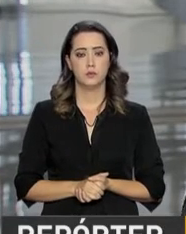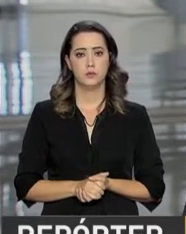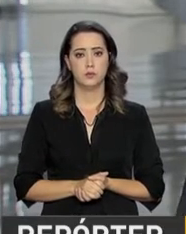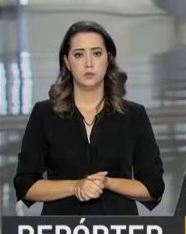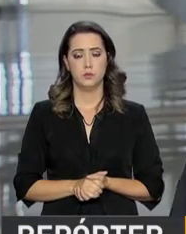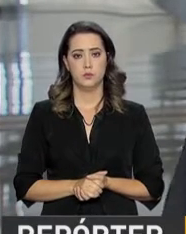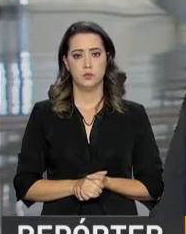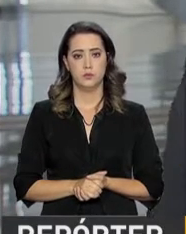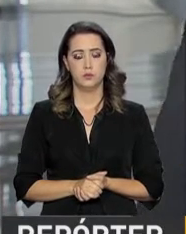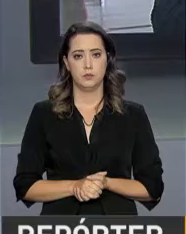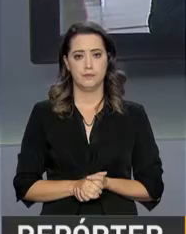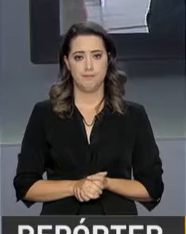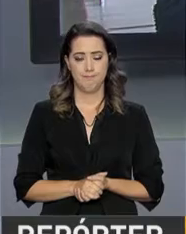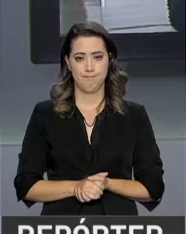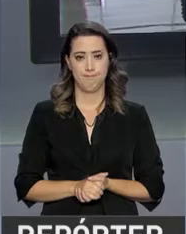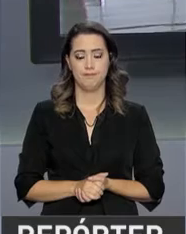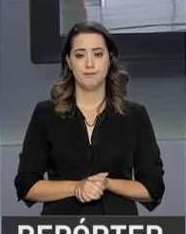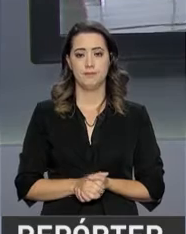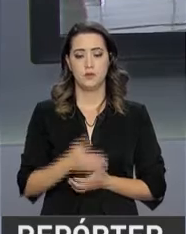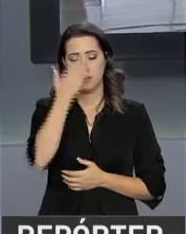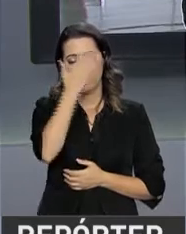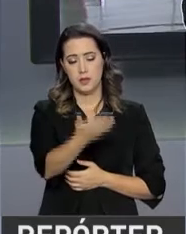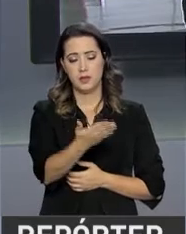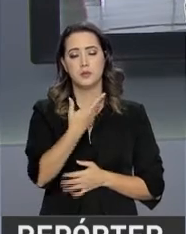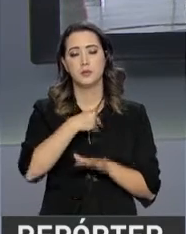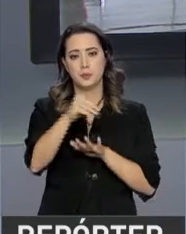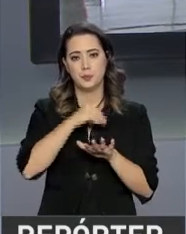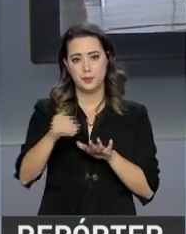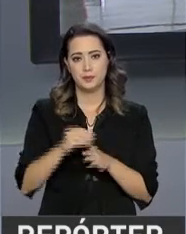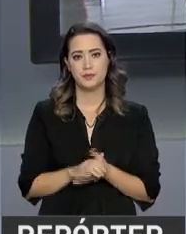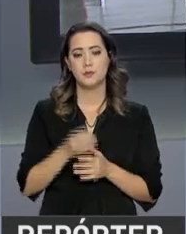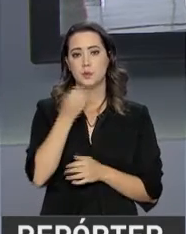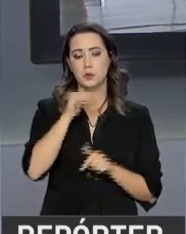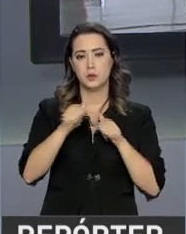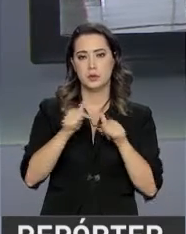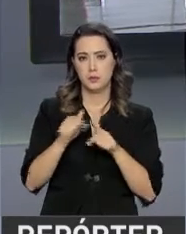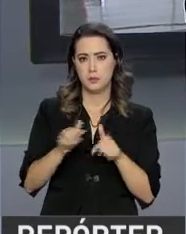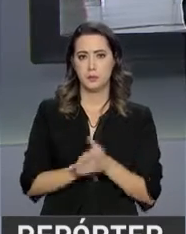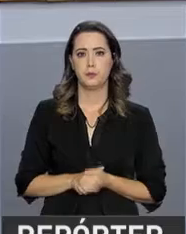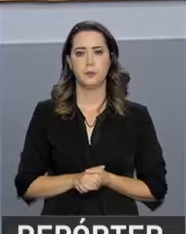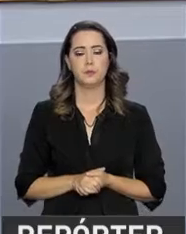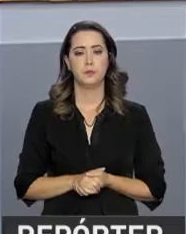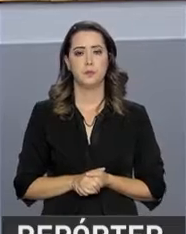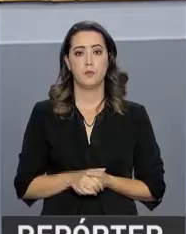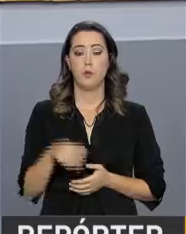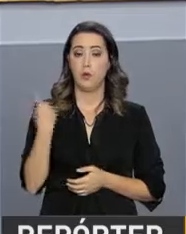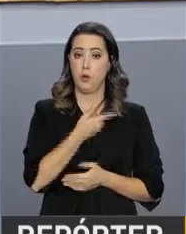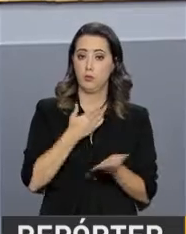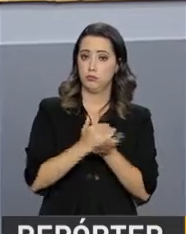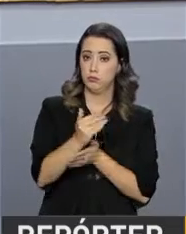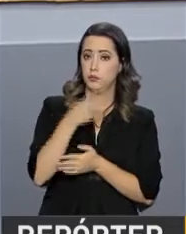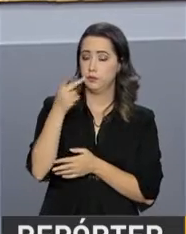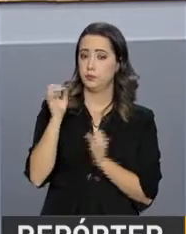r na internet roberto com você tá ótimo joão pedro obrigado pelas informações bom trabalho aí pra você ea gente continua